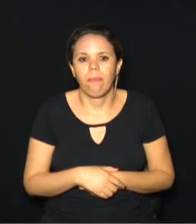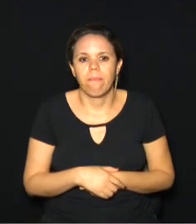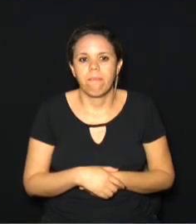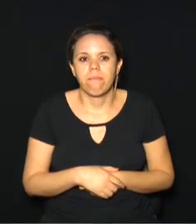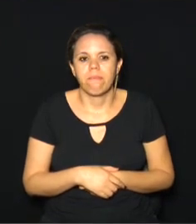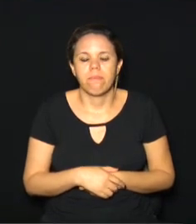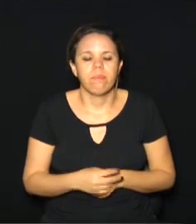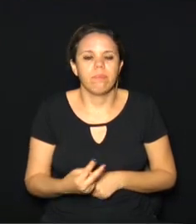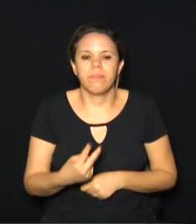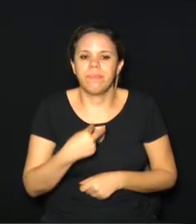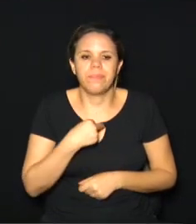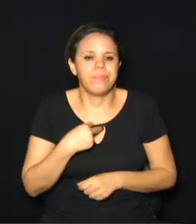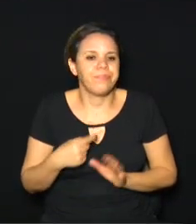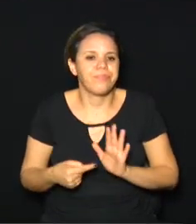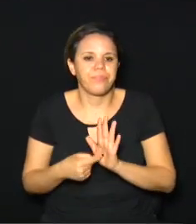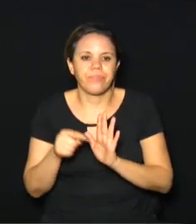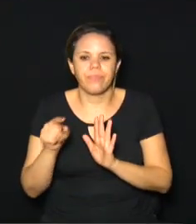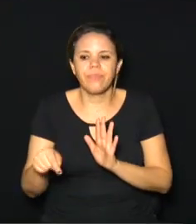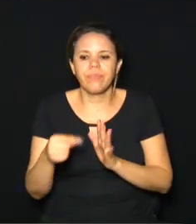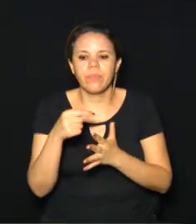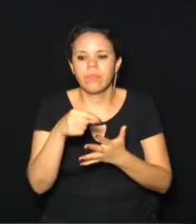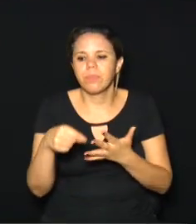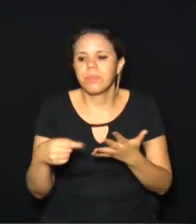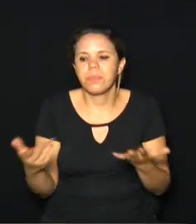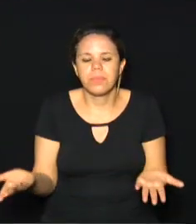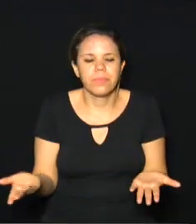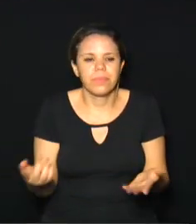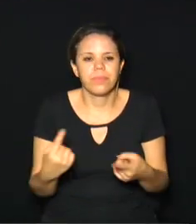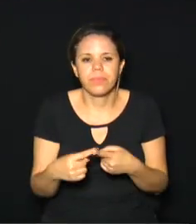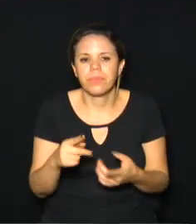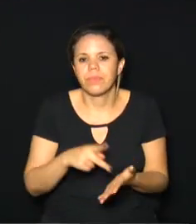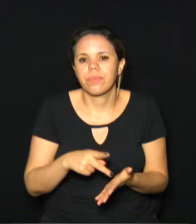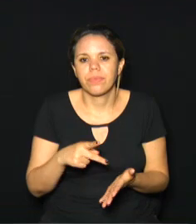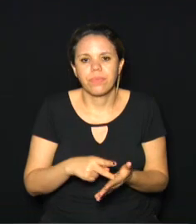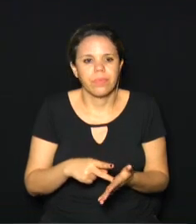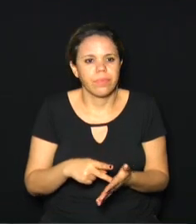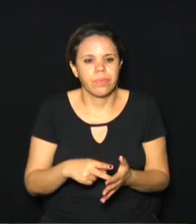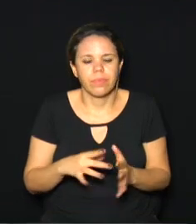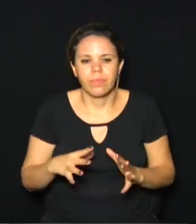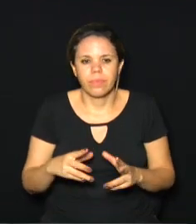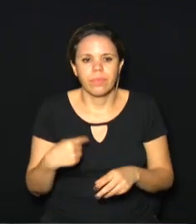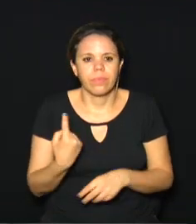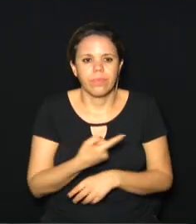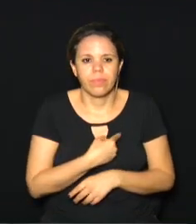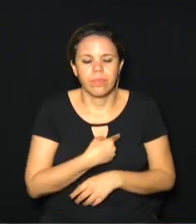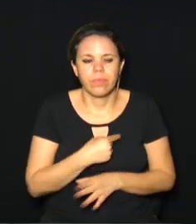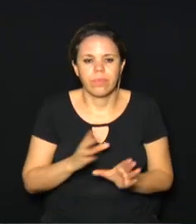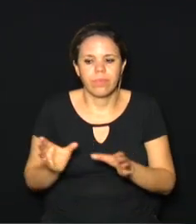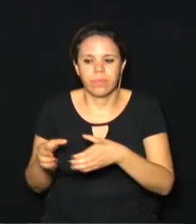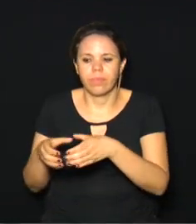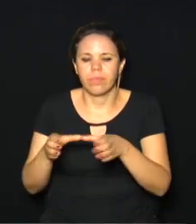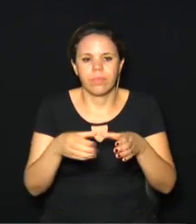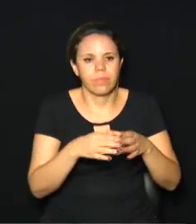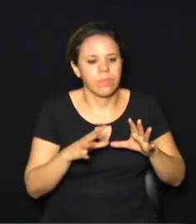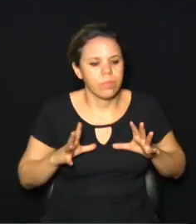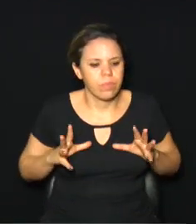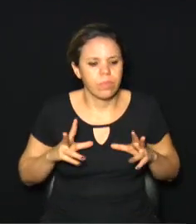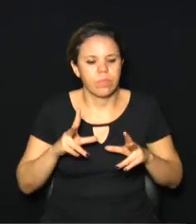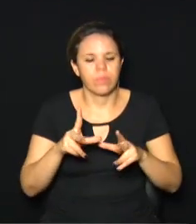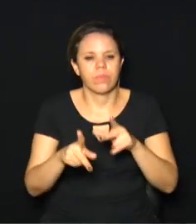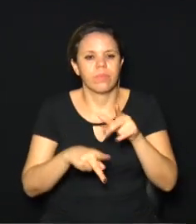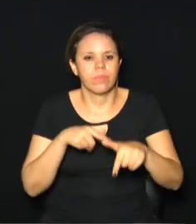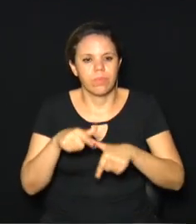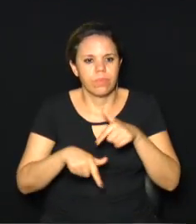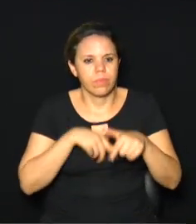não dá para a gente apontar esse ou aquele, né? Porque na verdade somos uma coletividade, somos todos, né? Os